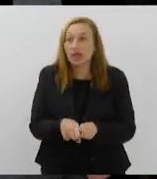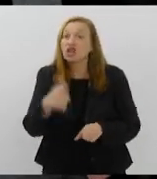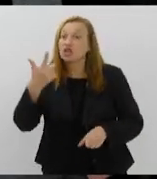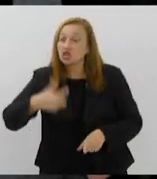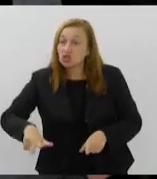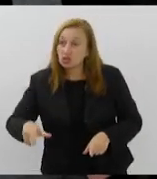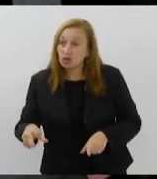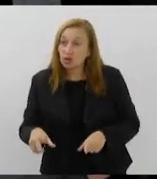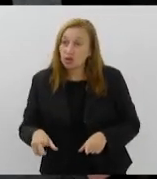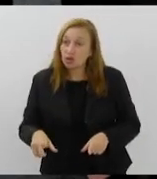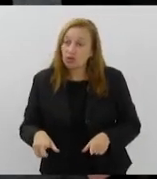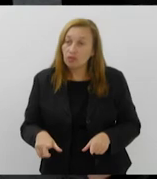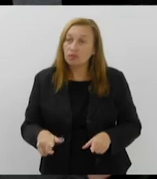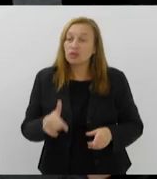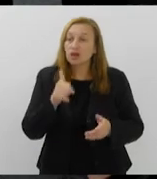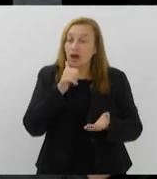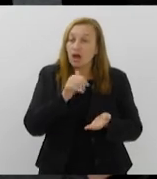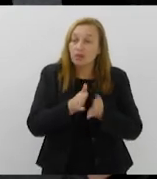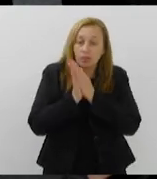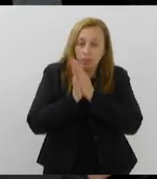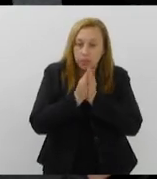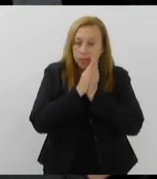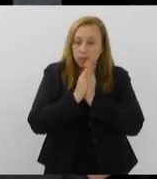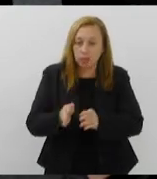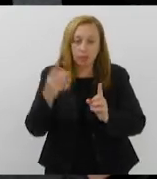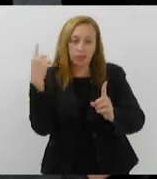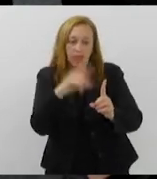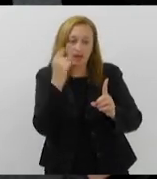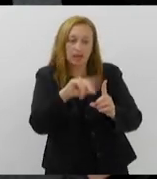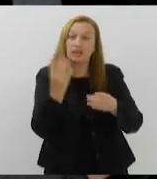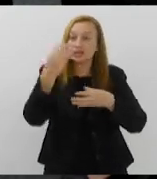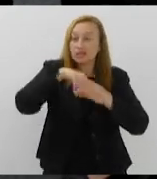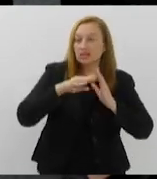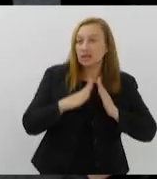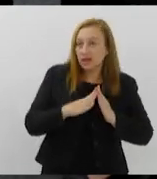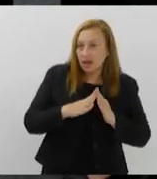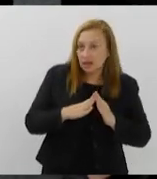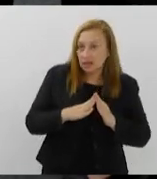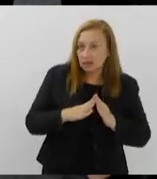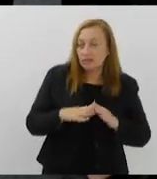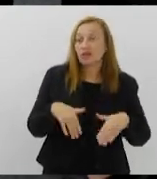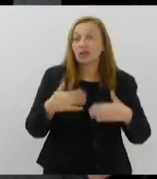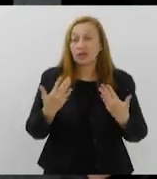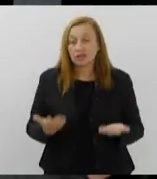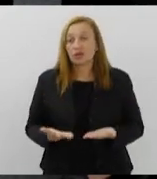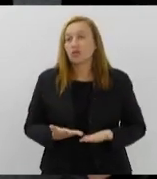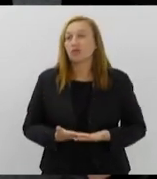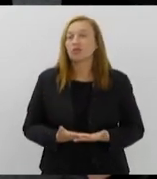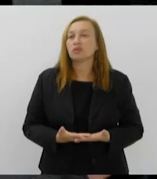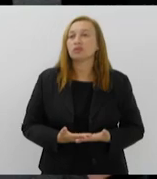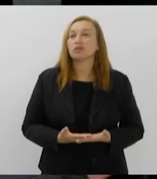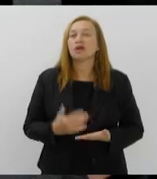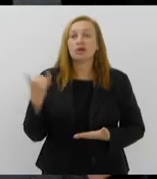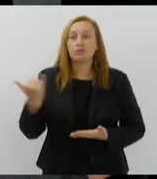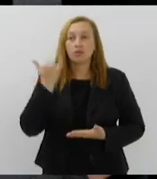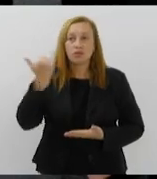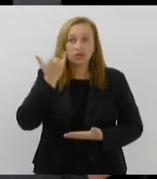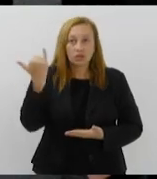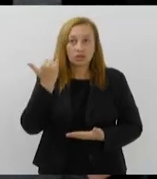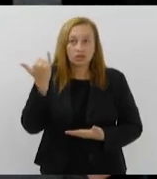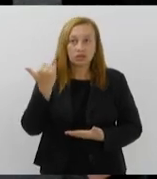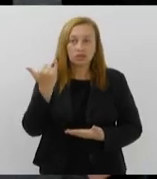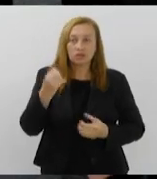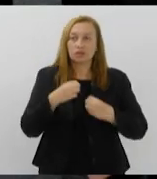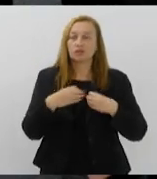de santos sendo atacadas nas suas próprias casas. Então, é esse o retrato. Foi importante a audiência pública